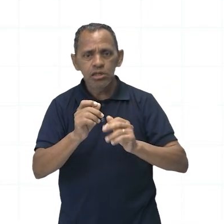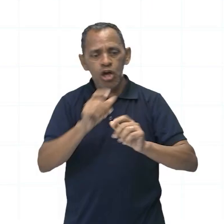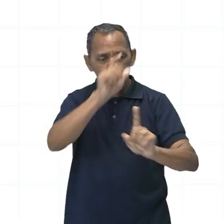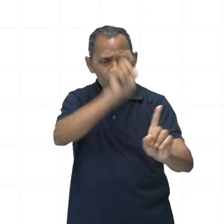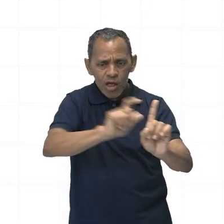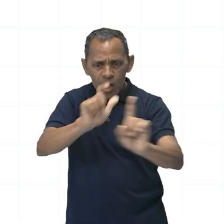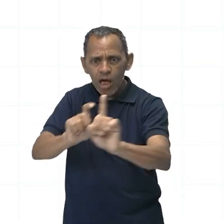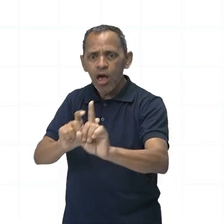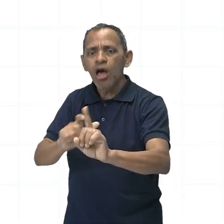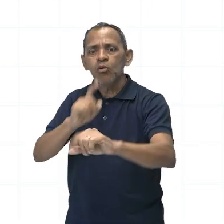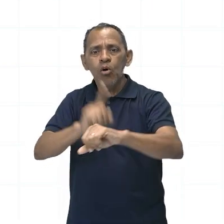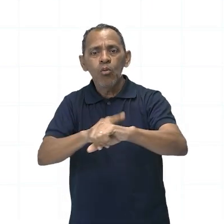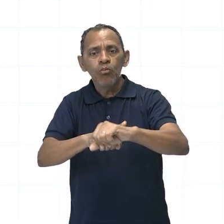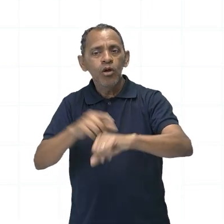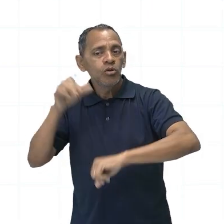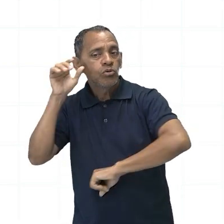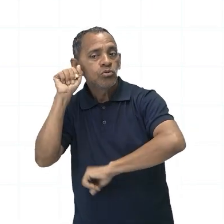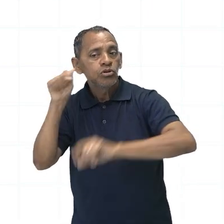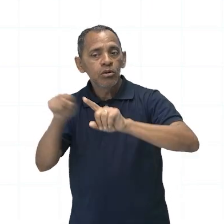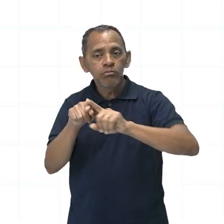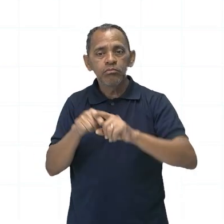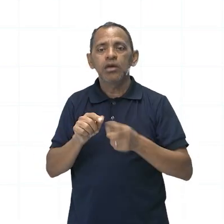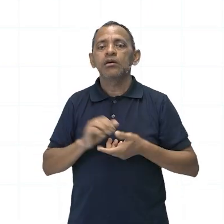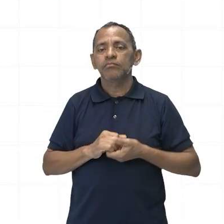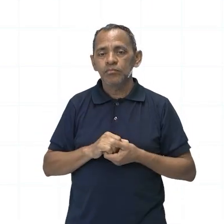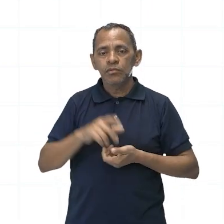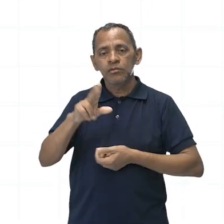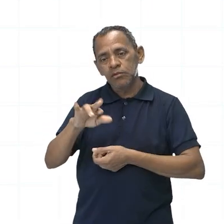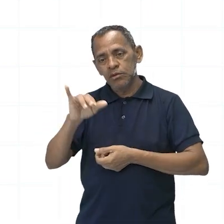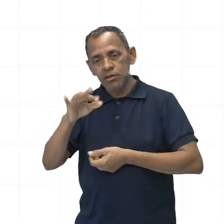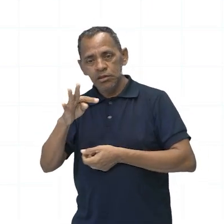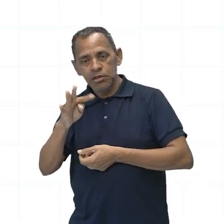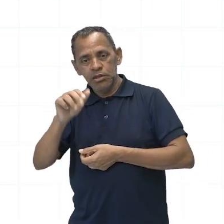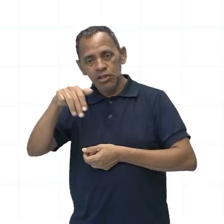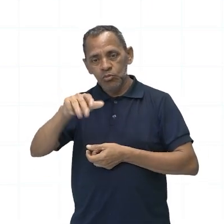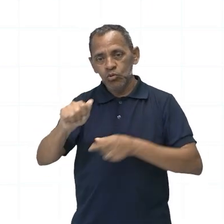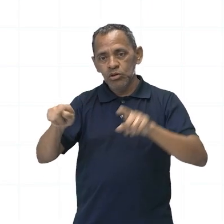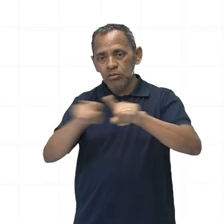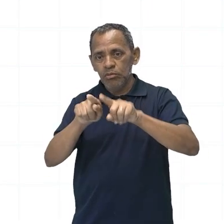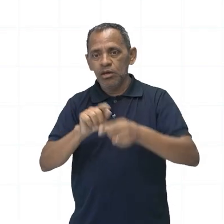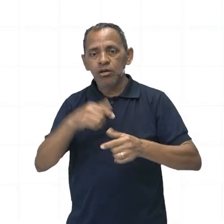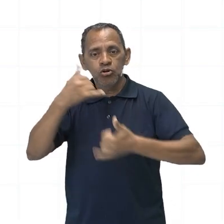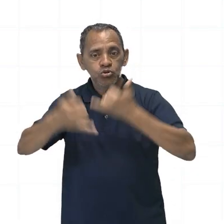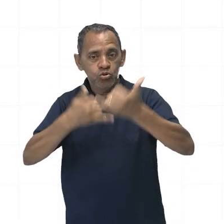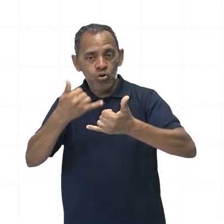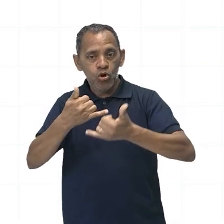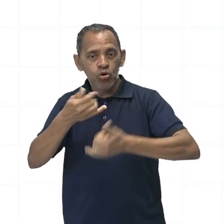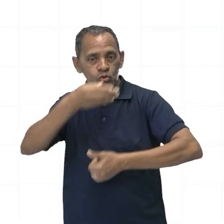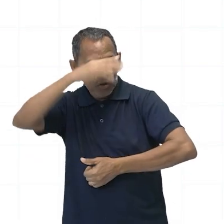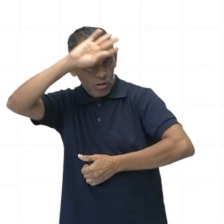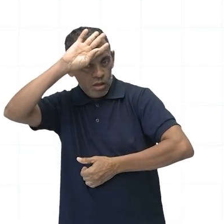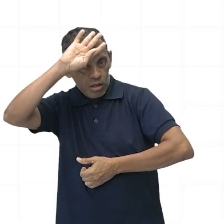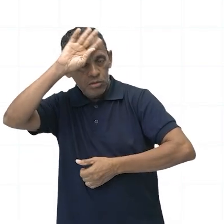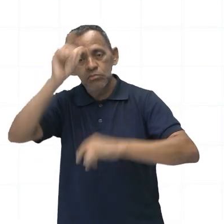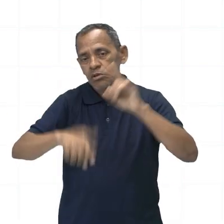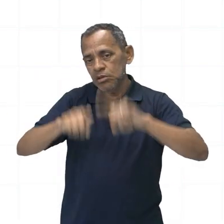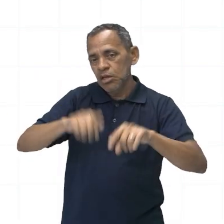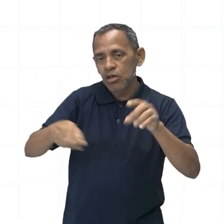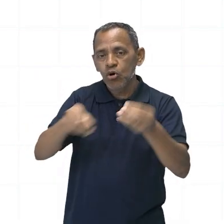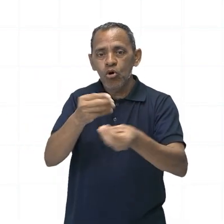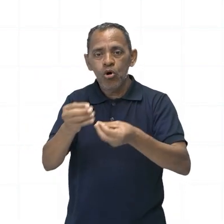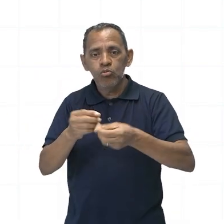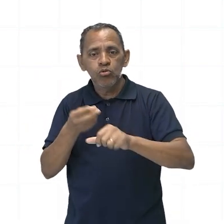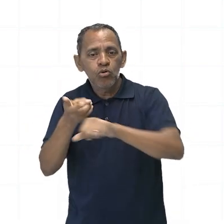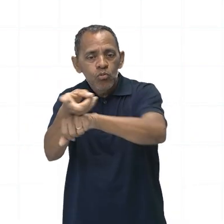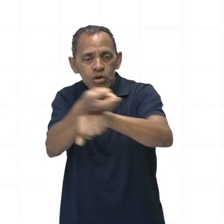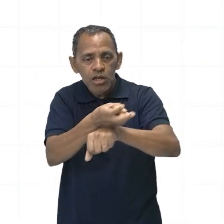personagem, momento de escuta, ritmo e tempo. Os jogos dramáticos são ferramentas valiosas